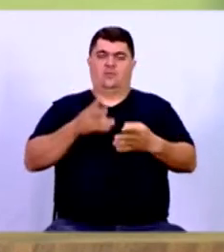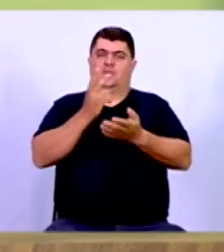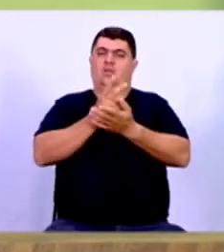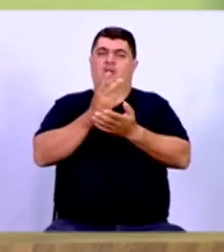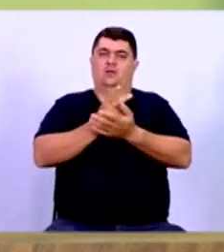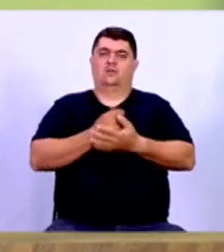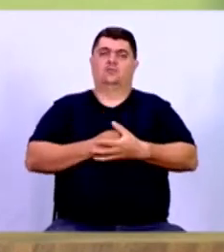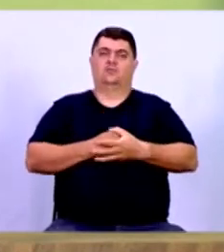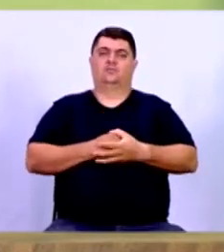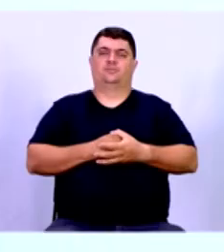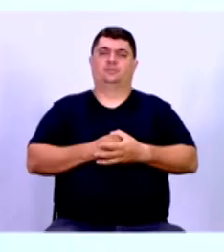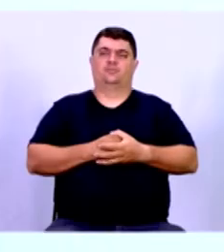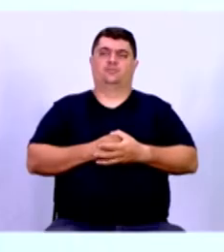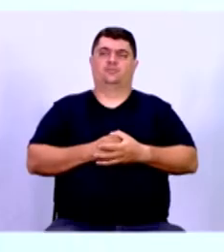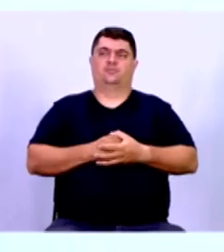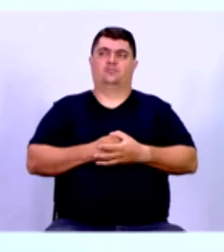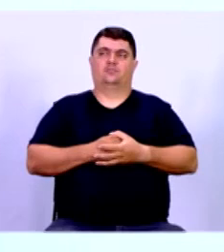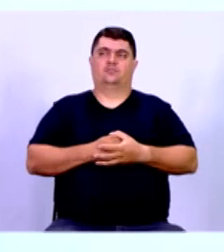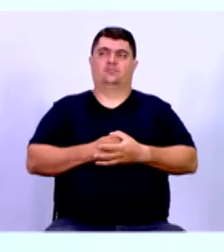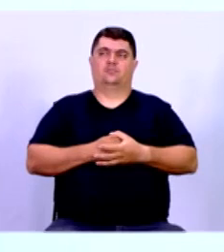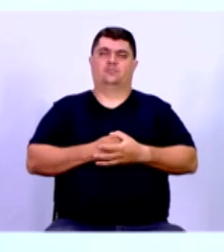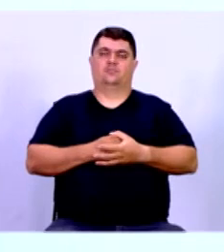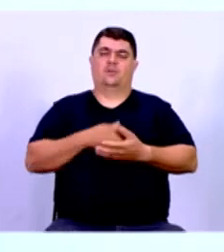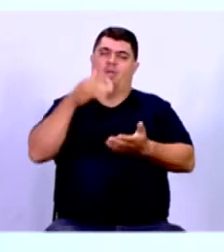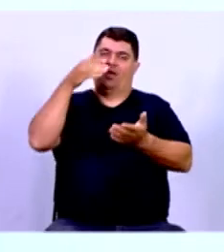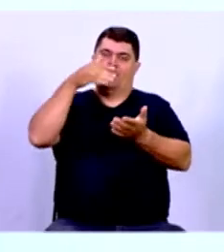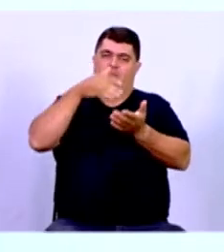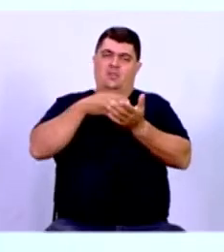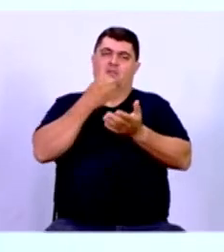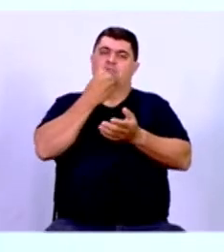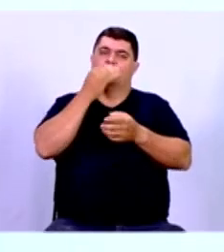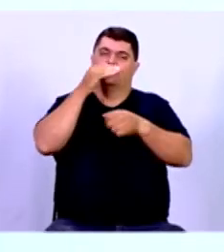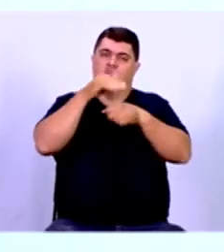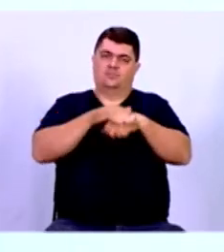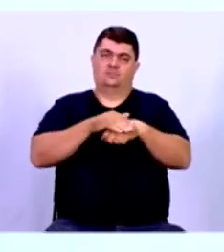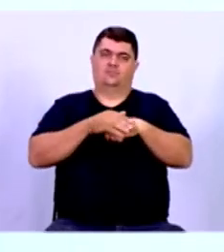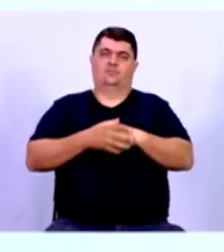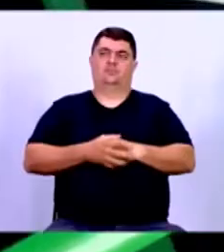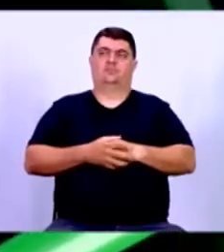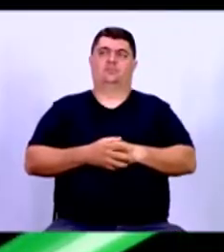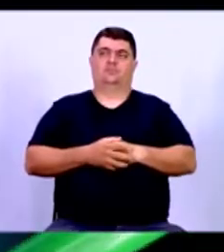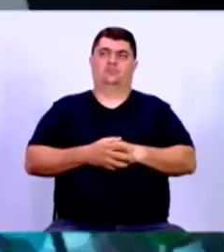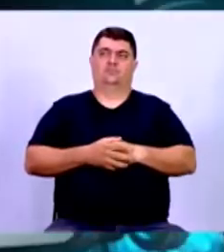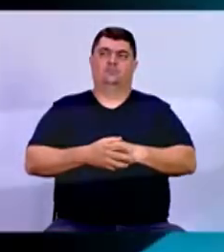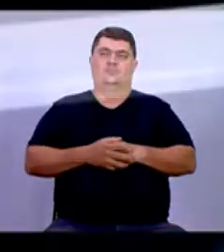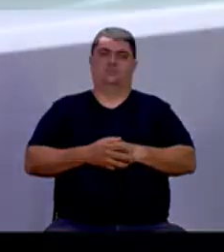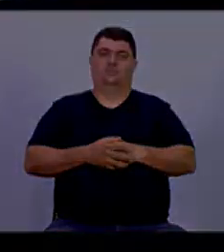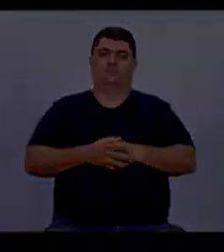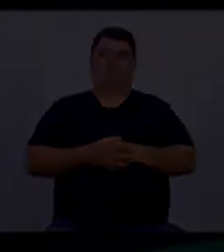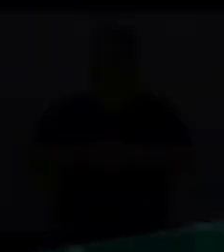nosso conhecimento. Então, até mais, bonanças a todos.